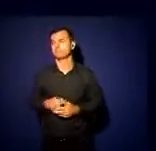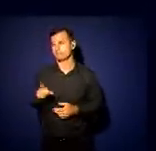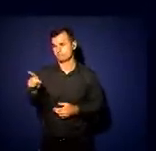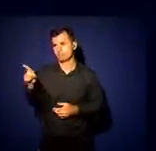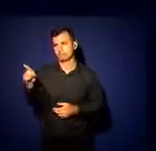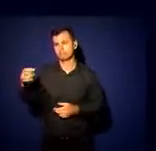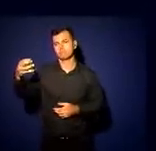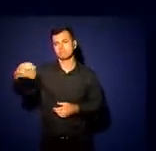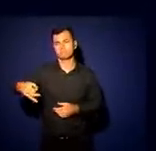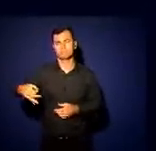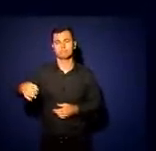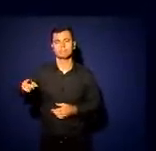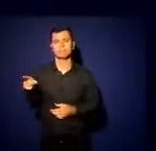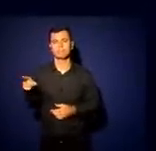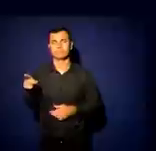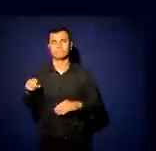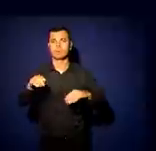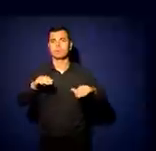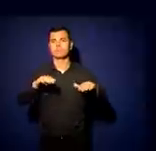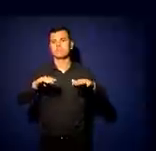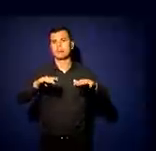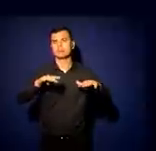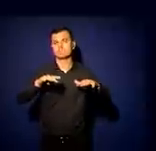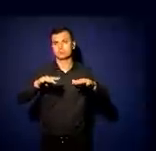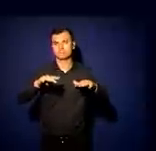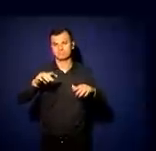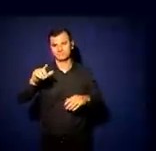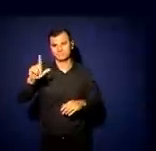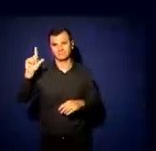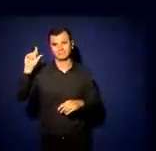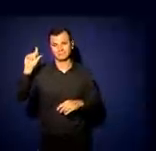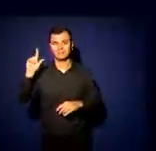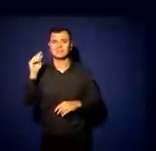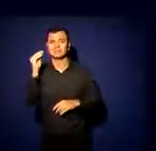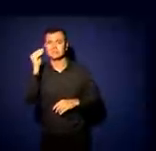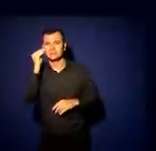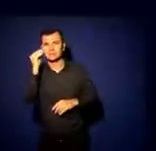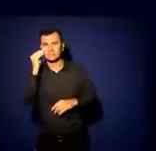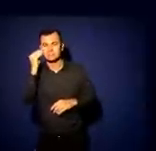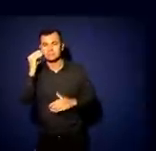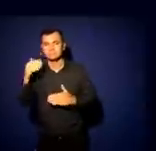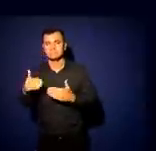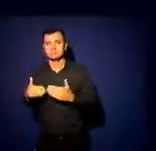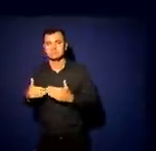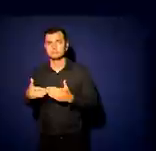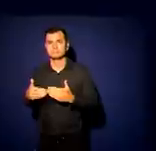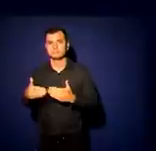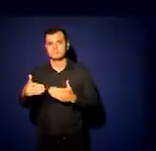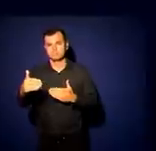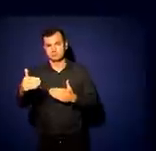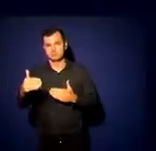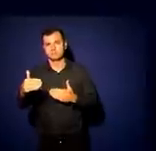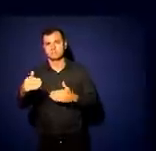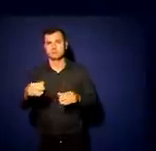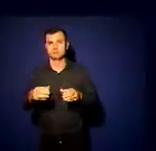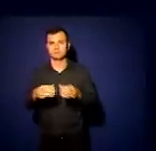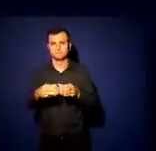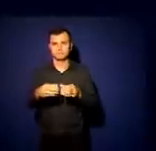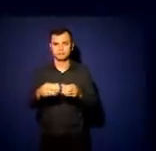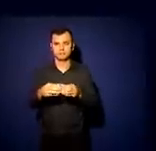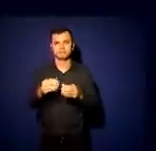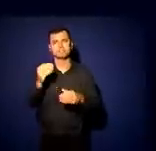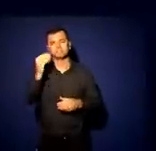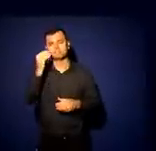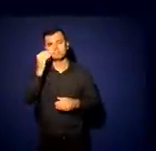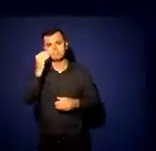a gente vive um pouco aquele movimento que a gente tentou vivenciar e antecipar a gente internamente também tentou